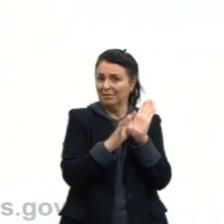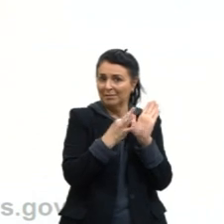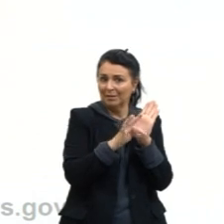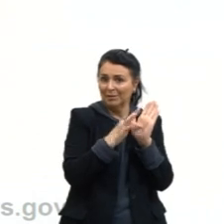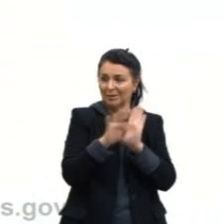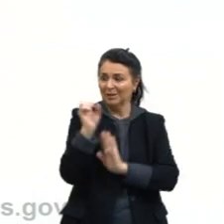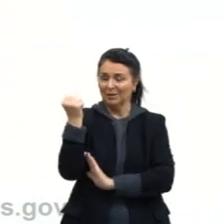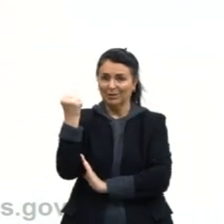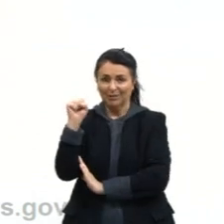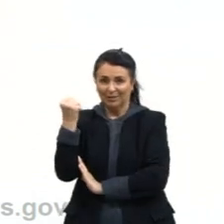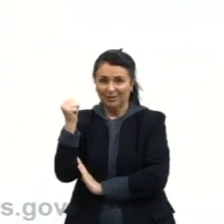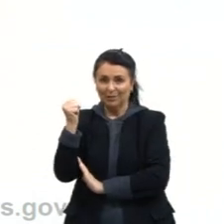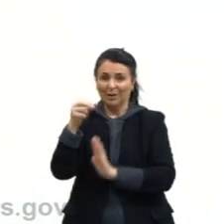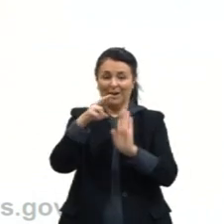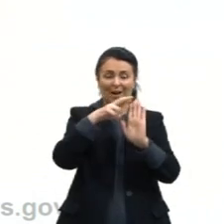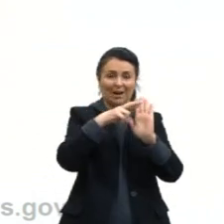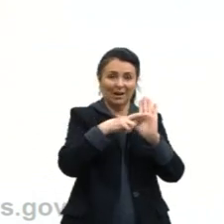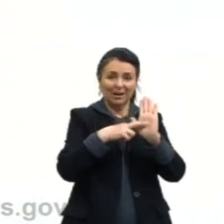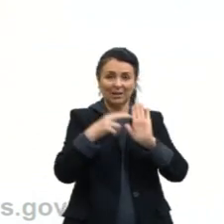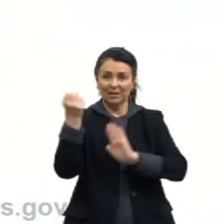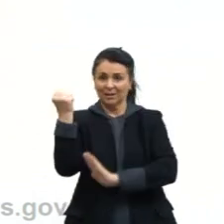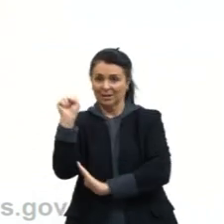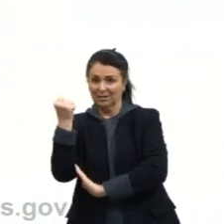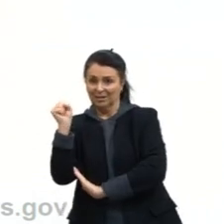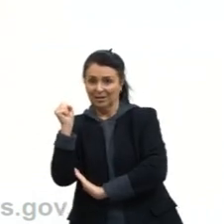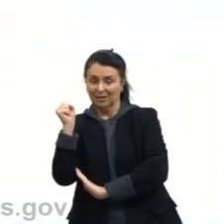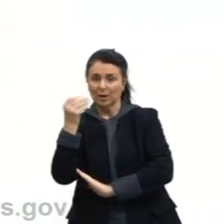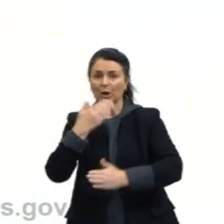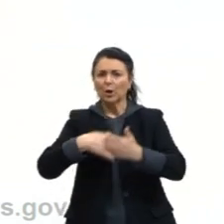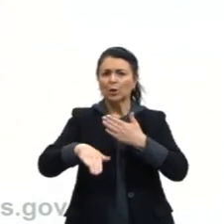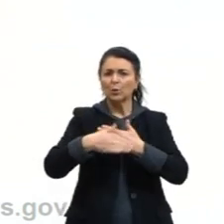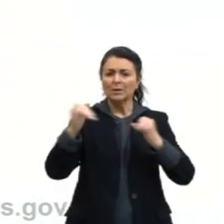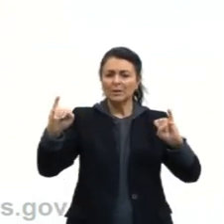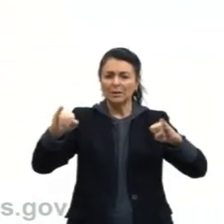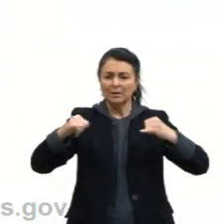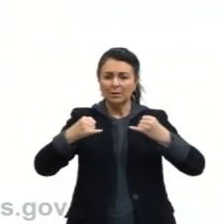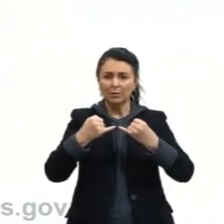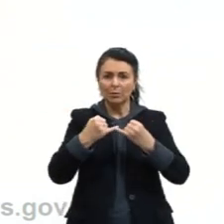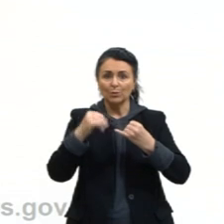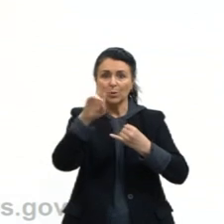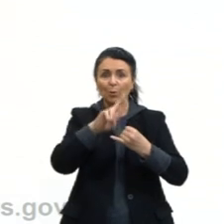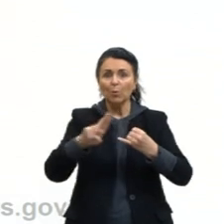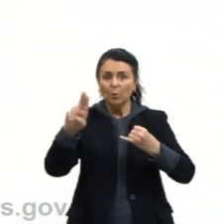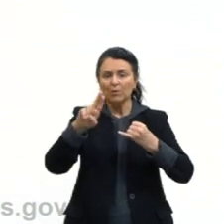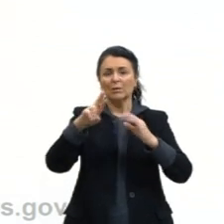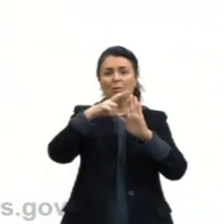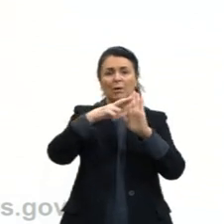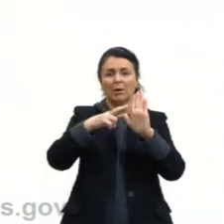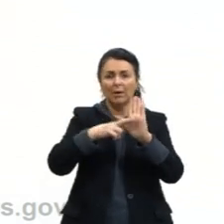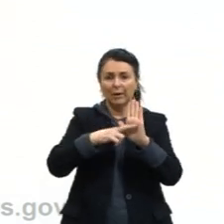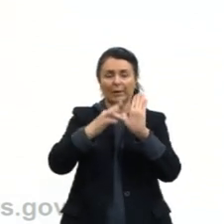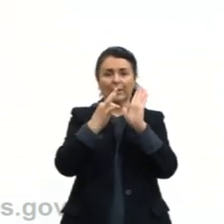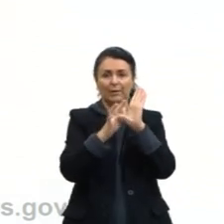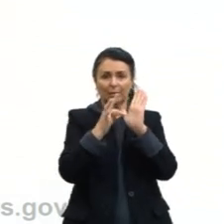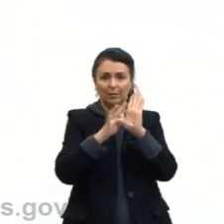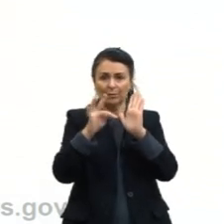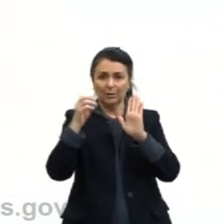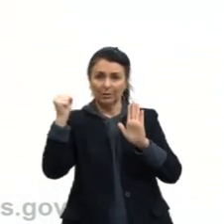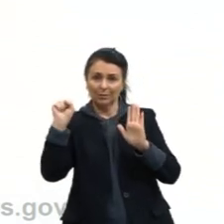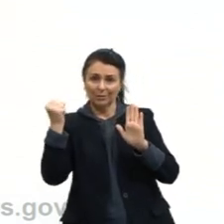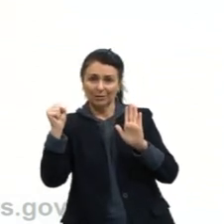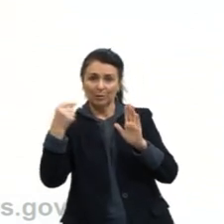muito importante a gente tudo todas as ligações é baseada na teoria do octeto ou seja de 8 elétrons na última